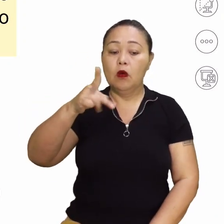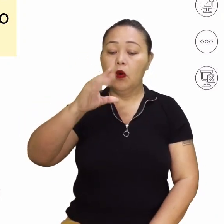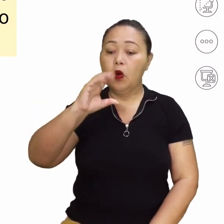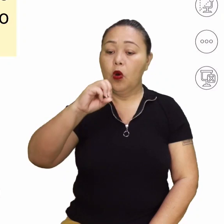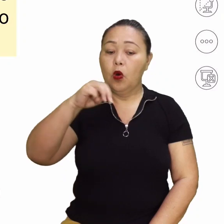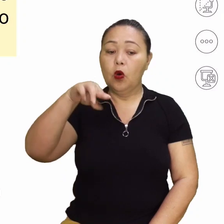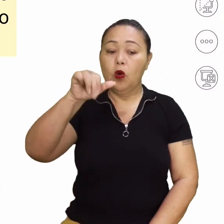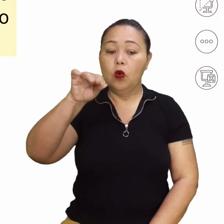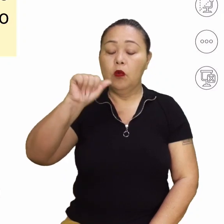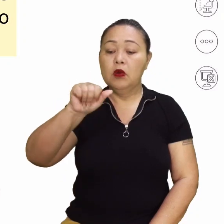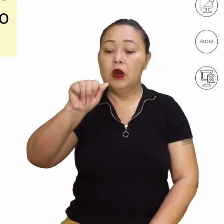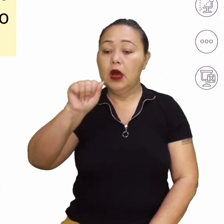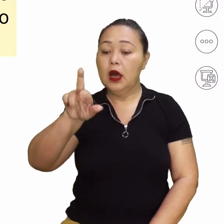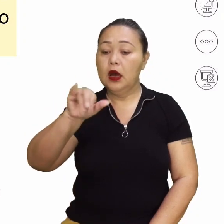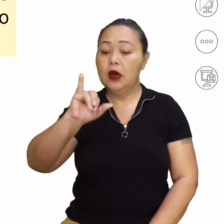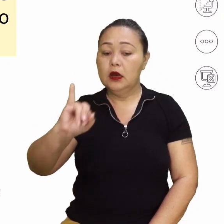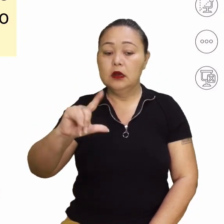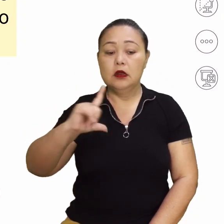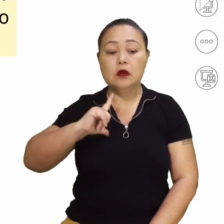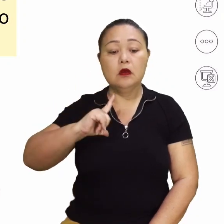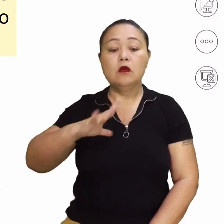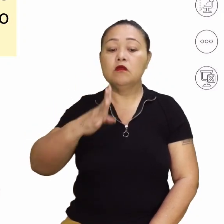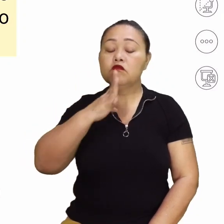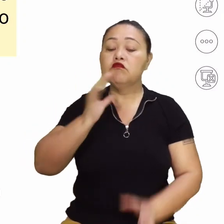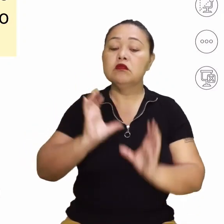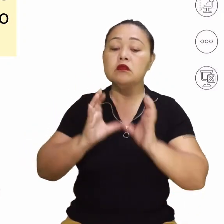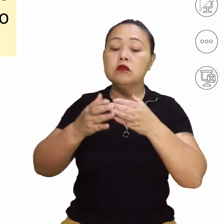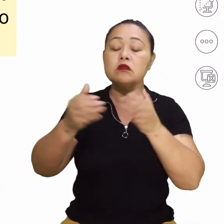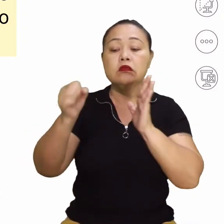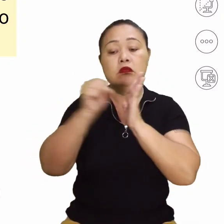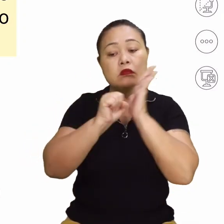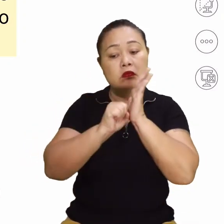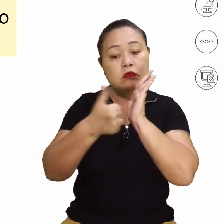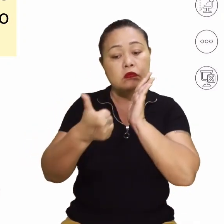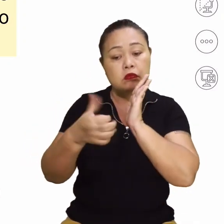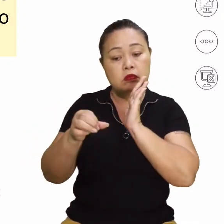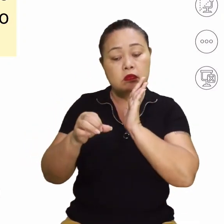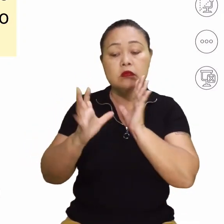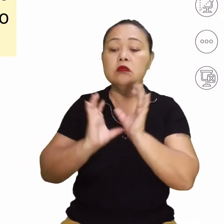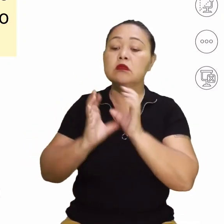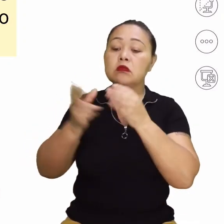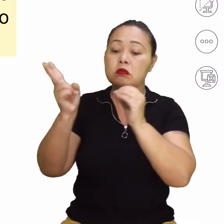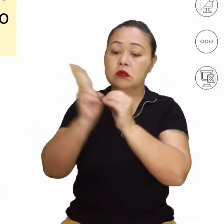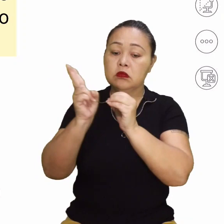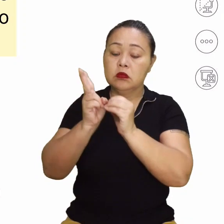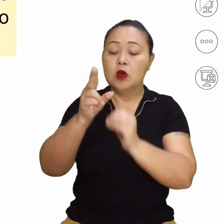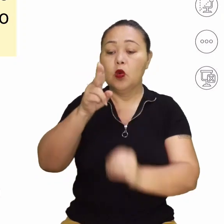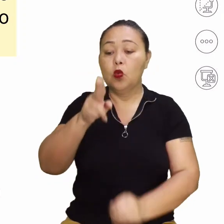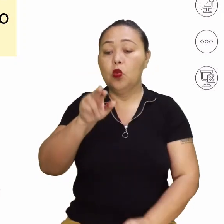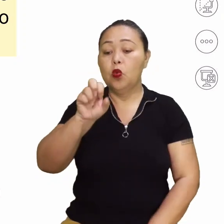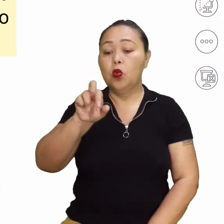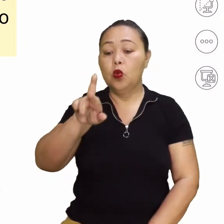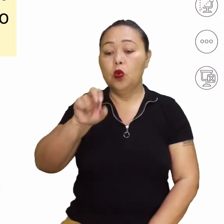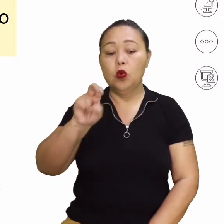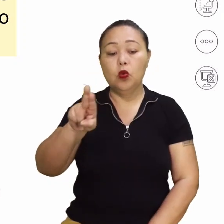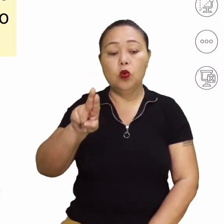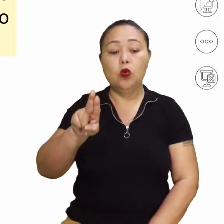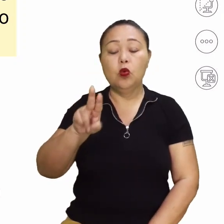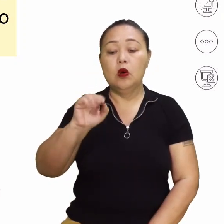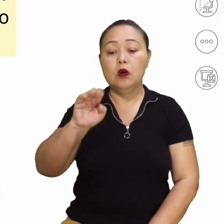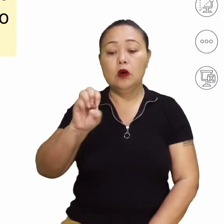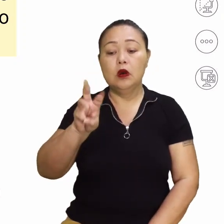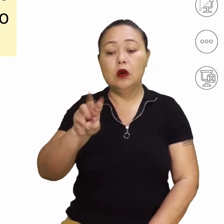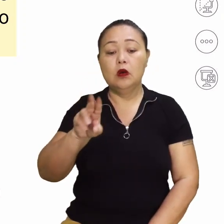se conhece este grupo desde o século 16 os urueuauau tem tido uma presença forte em relação